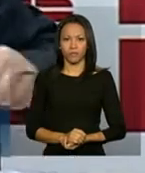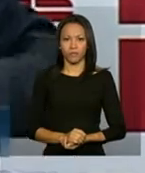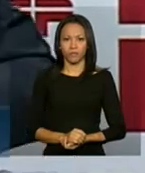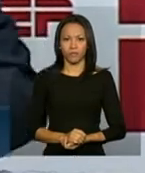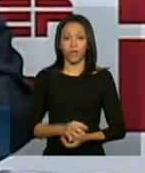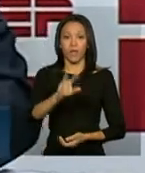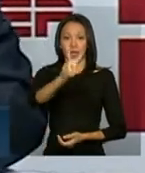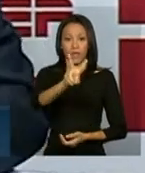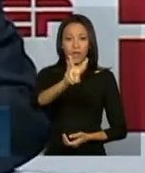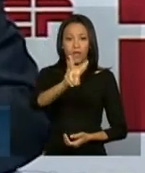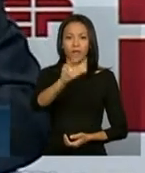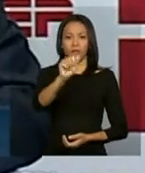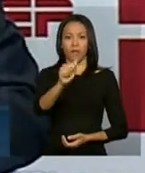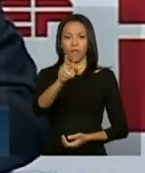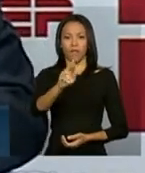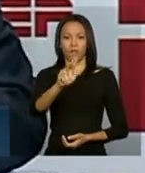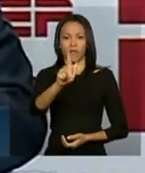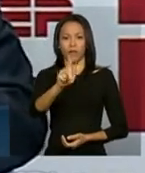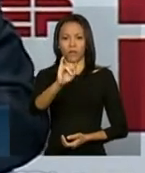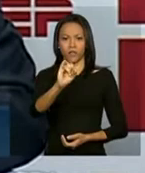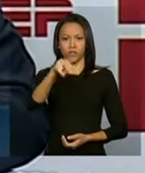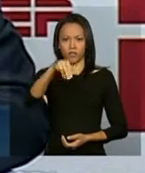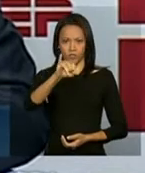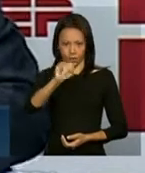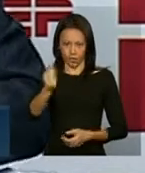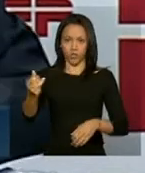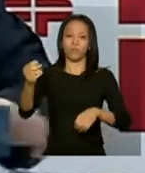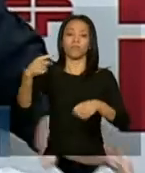Varginha. Correu em Varginha. Varginha.